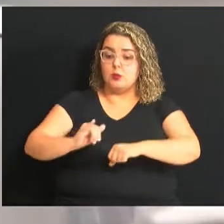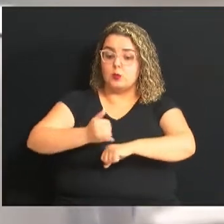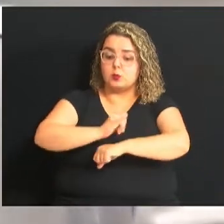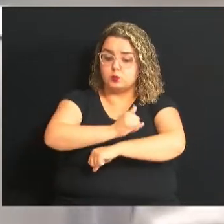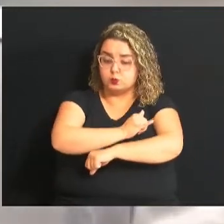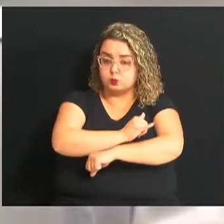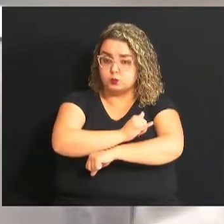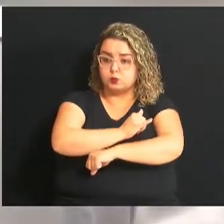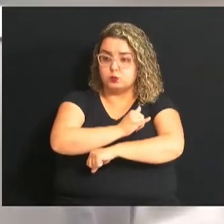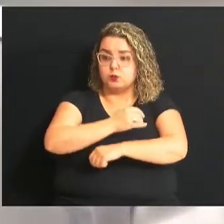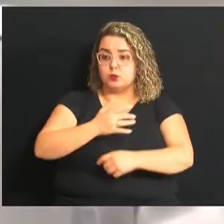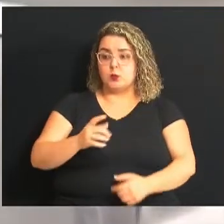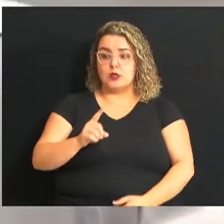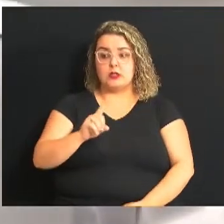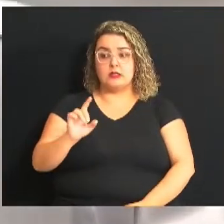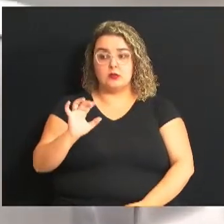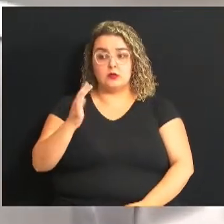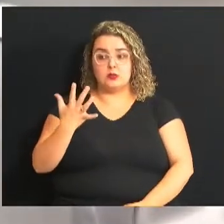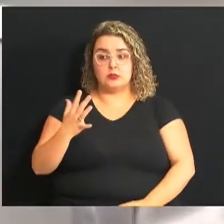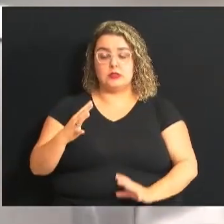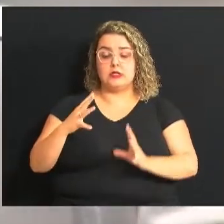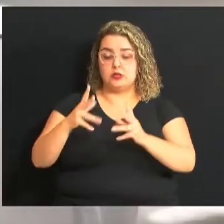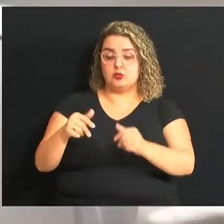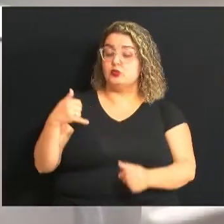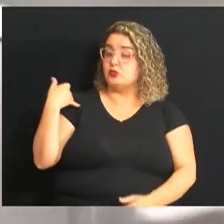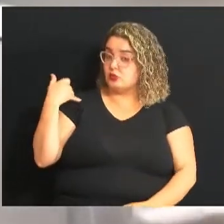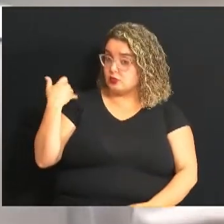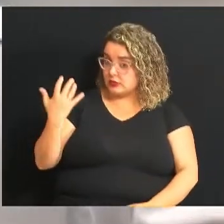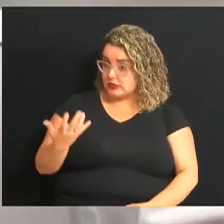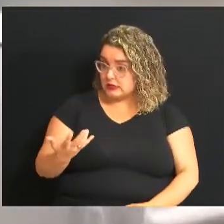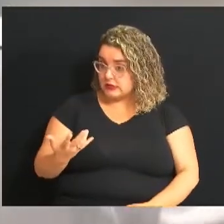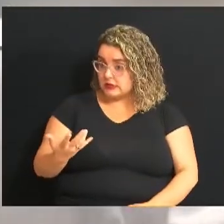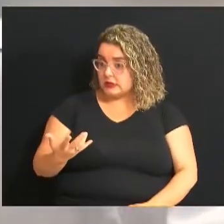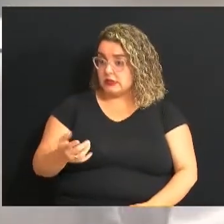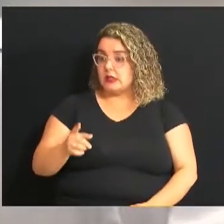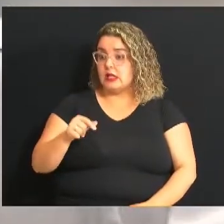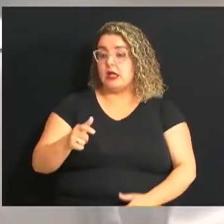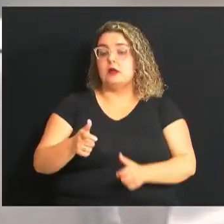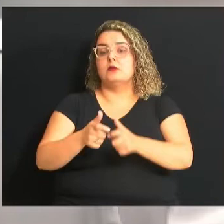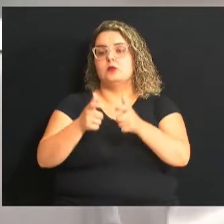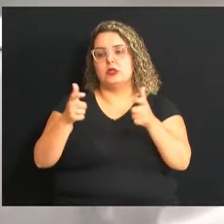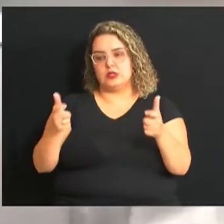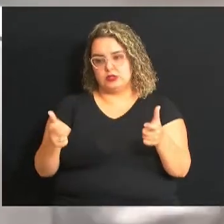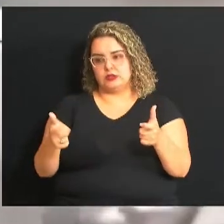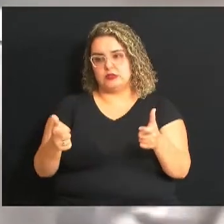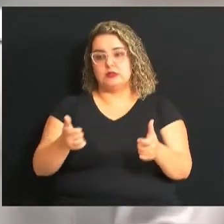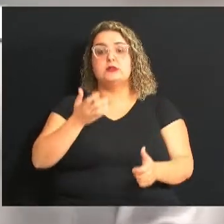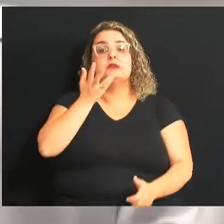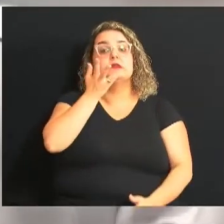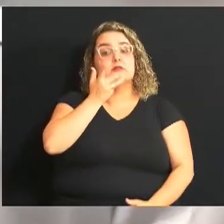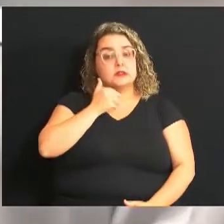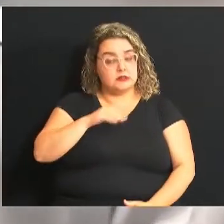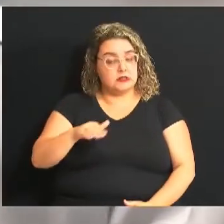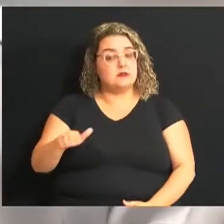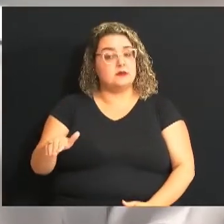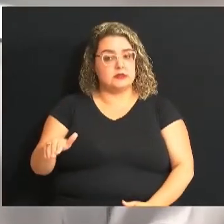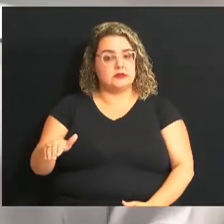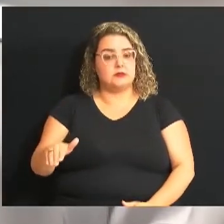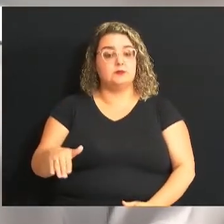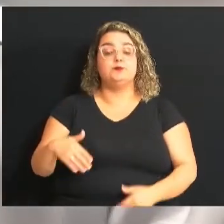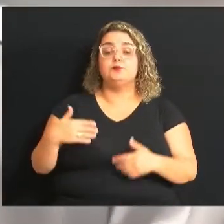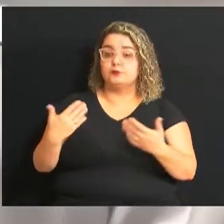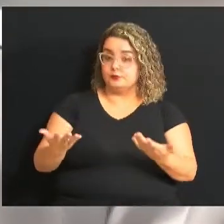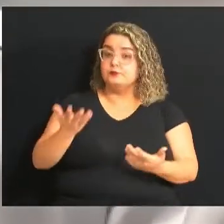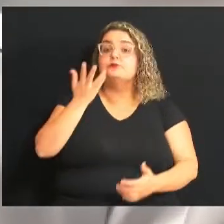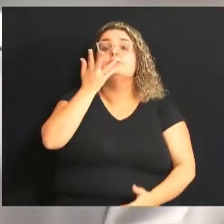que ele ocorra em todas as faixas etárias, ele é muito maior na infância. Então, as crianças estão